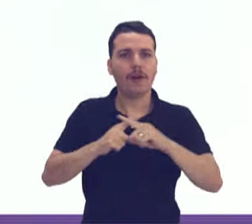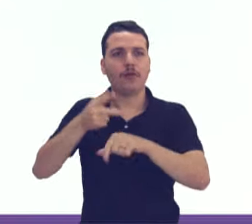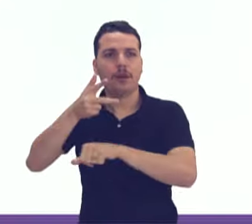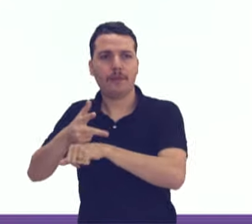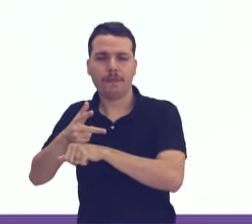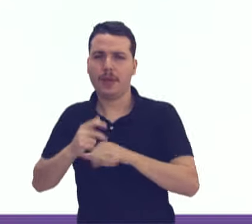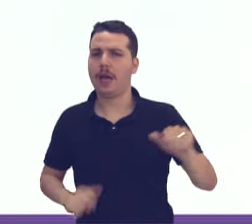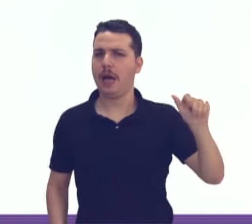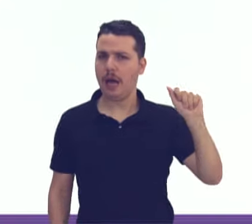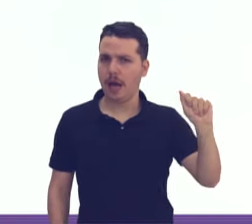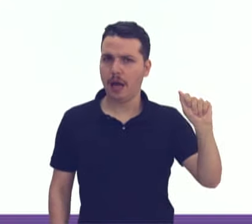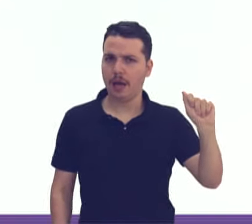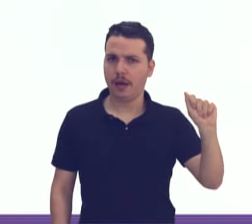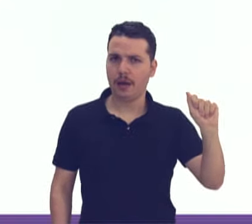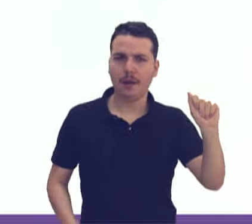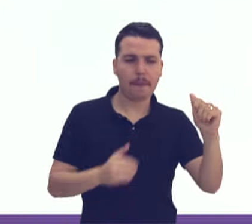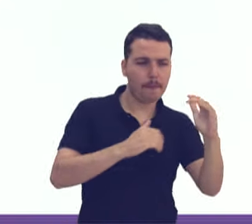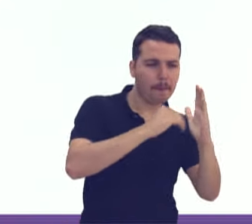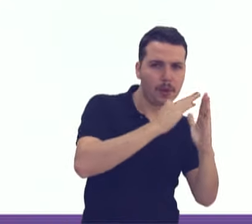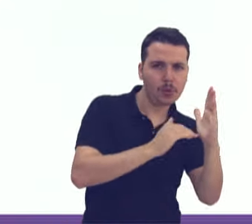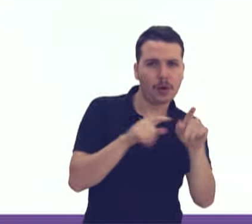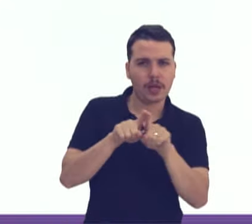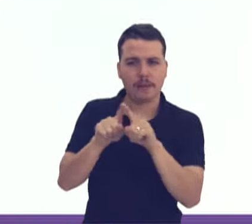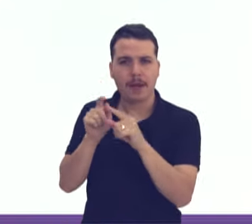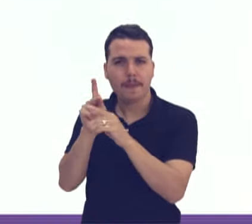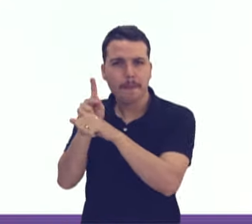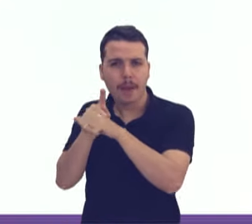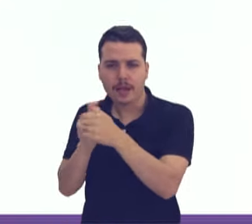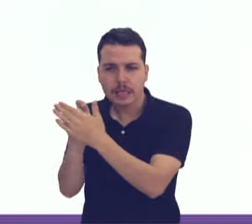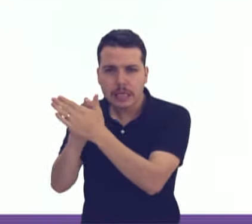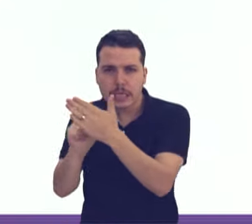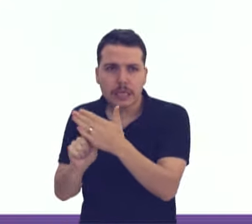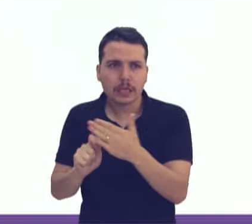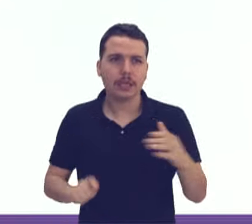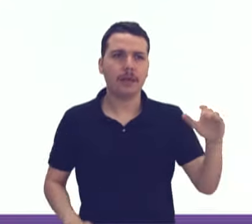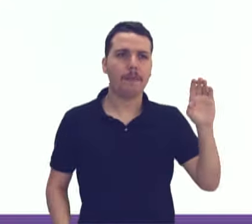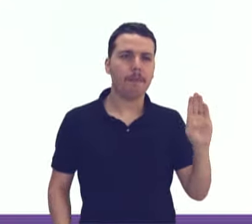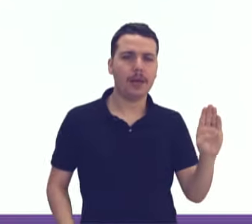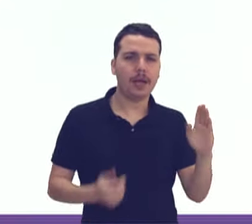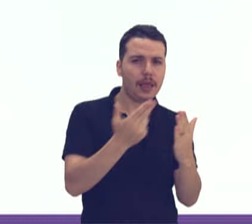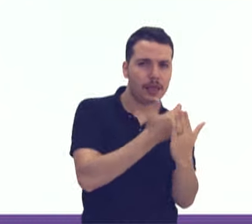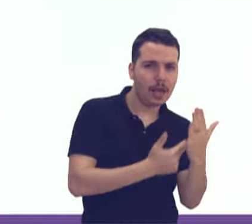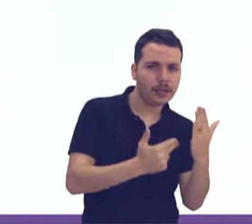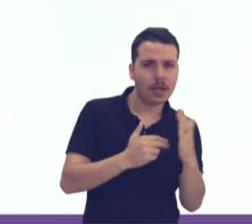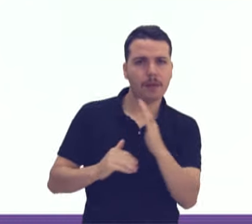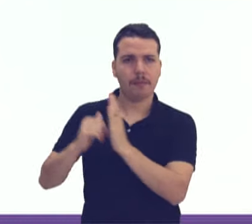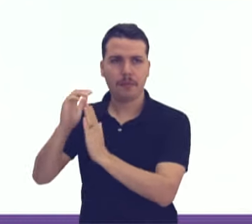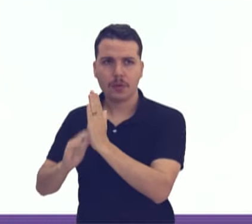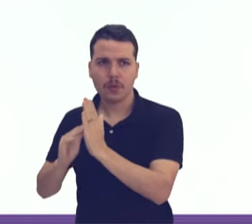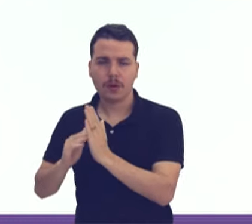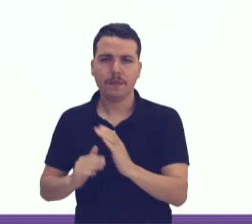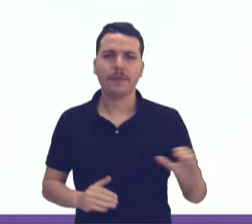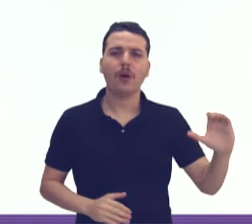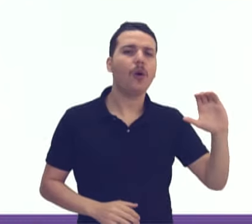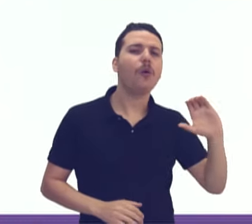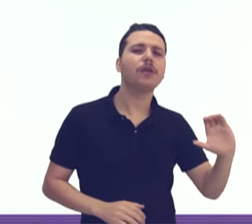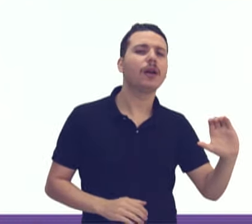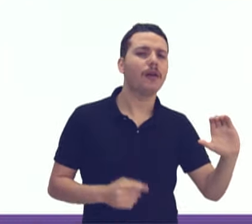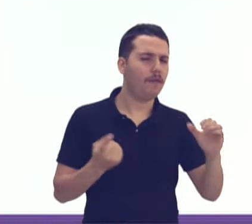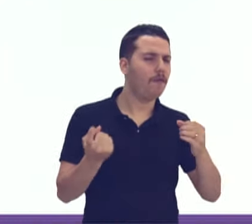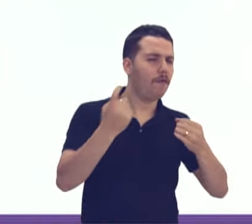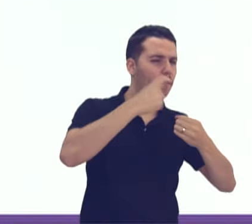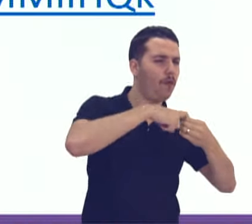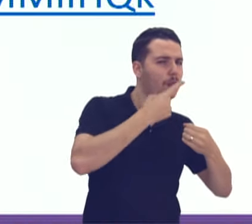pintura e gravura b desenho pintura ou se vão voltar lá só para dar uma